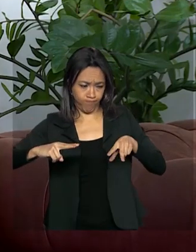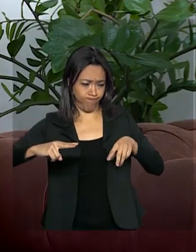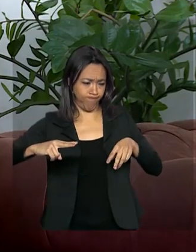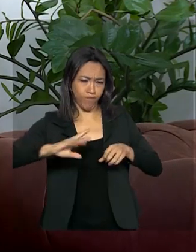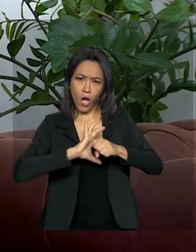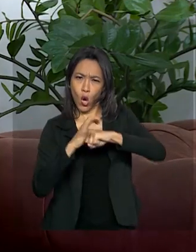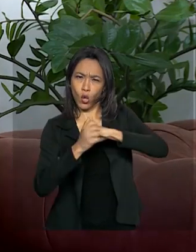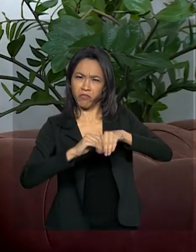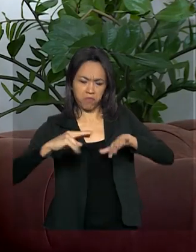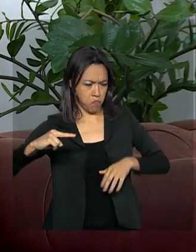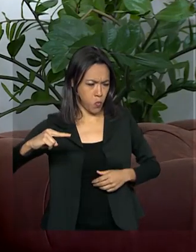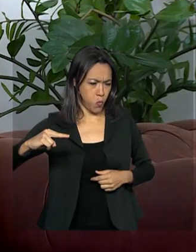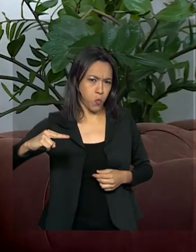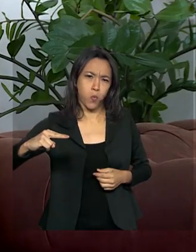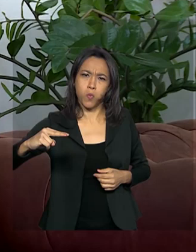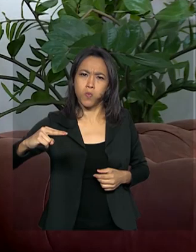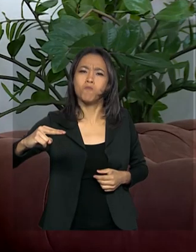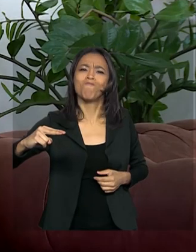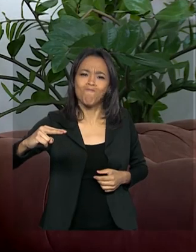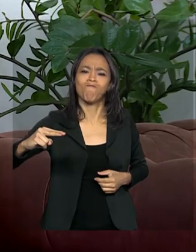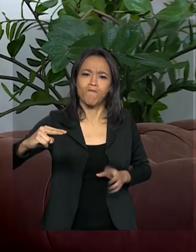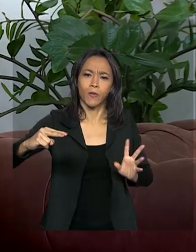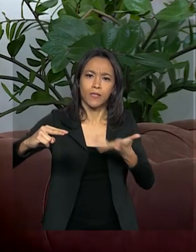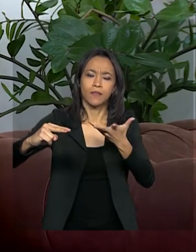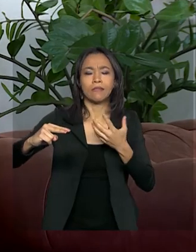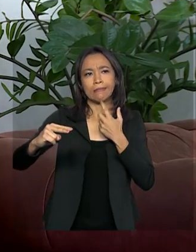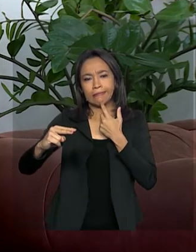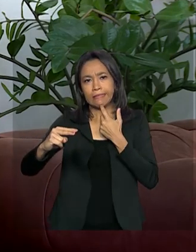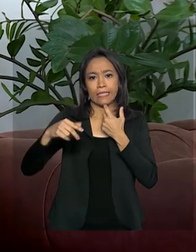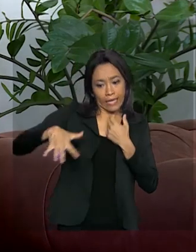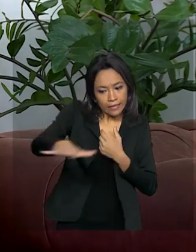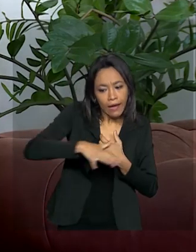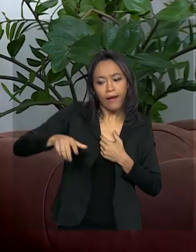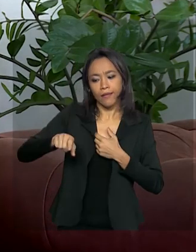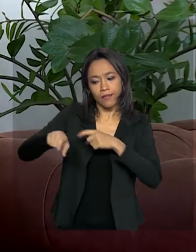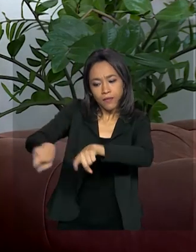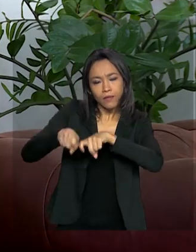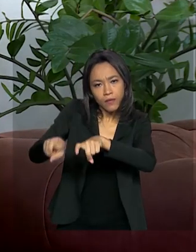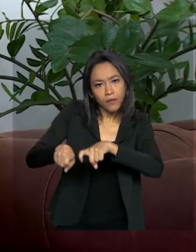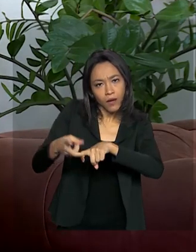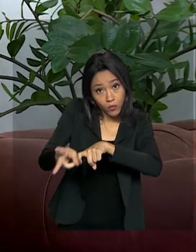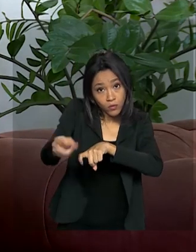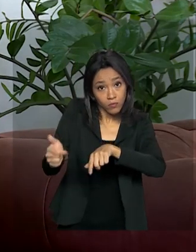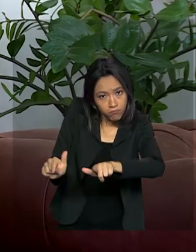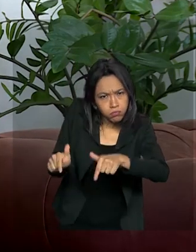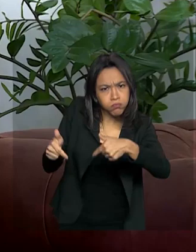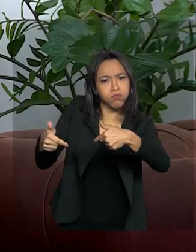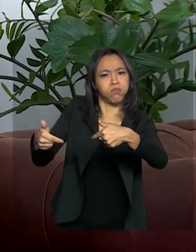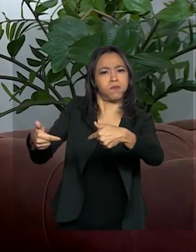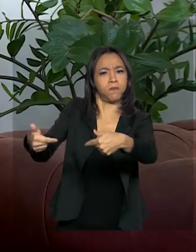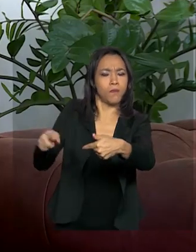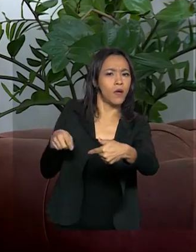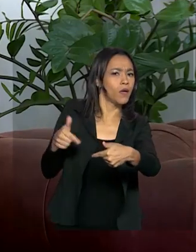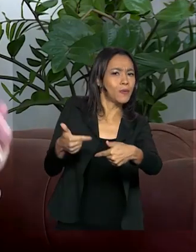momento adverso que nós estamos passando a pecuária ela continue trabalhando não